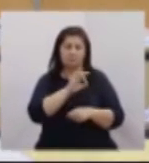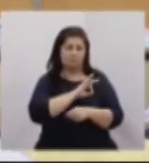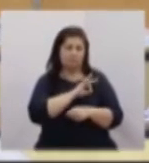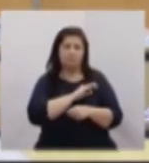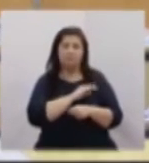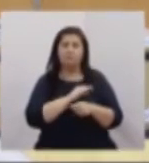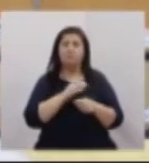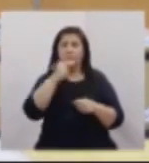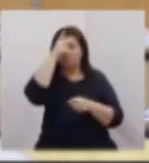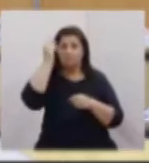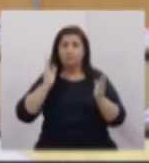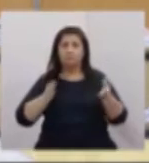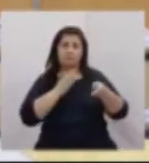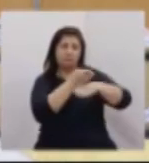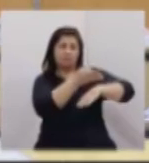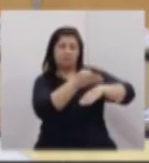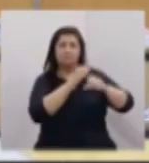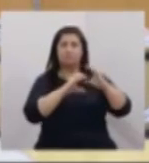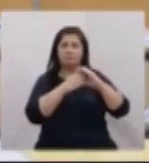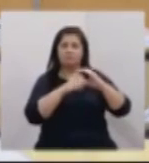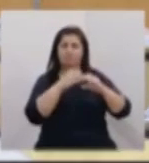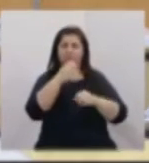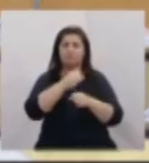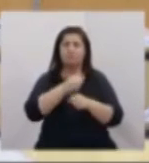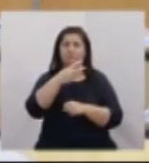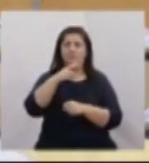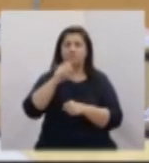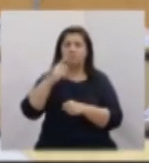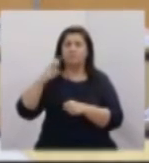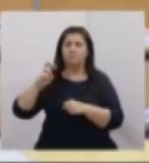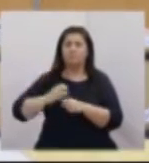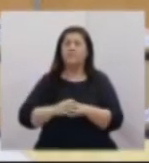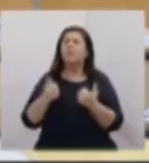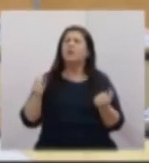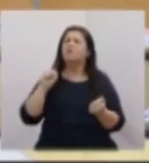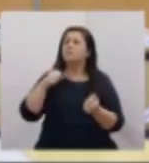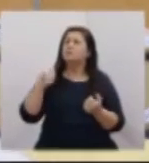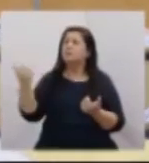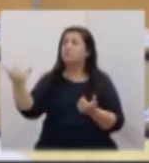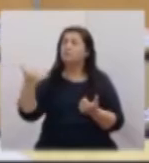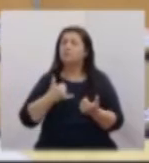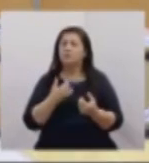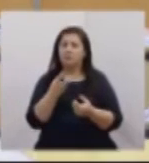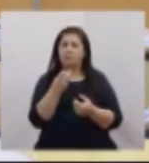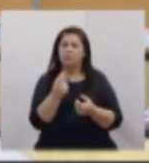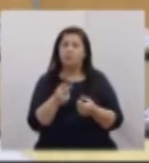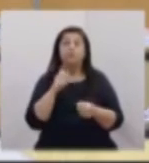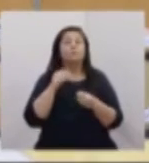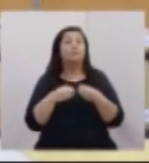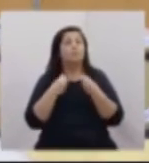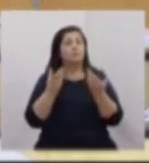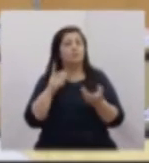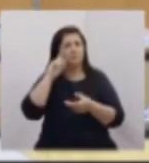número 003/2015? Em caso positivo, informar a quantidade e previsão de nomeação. Em